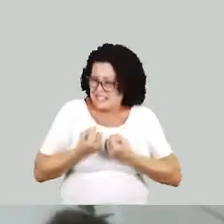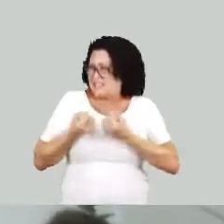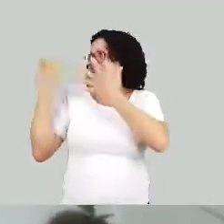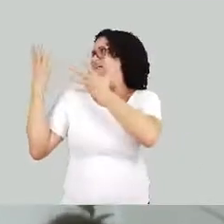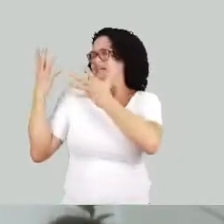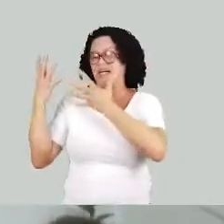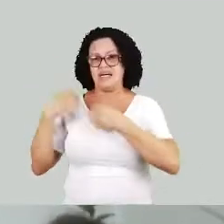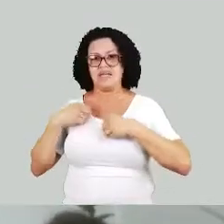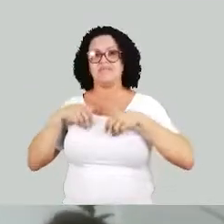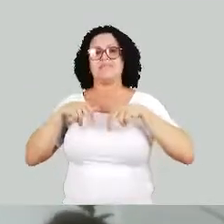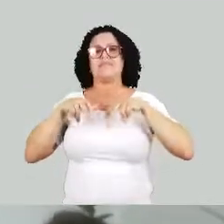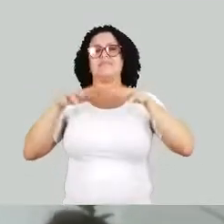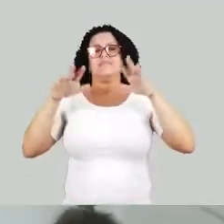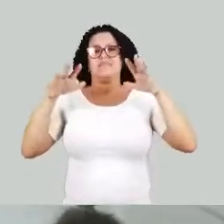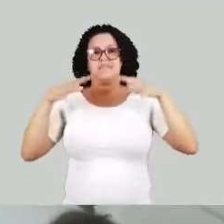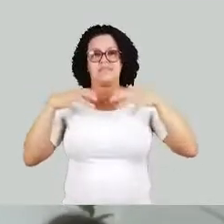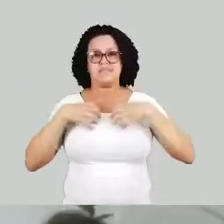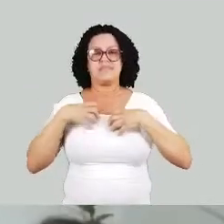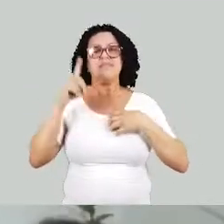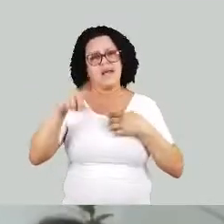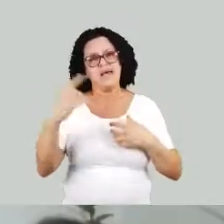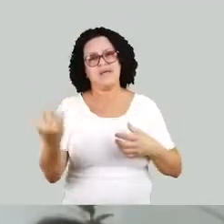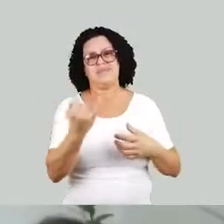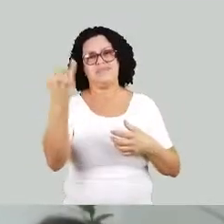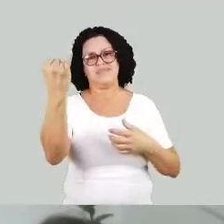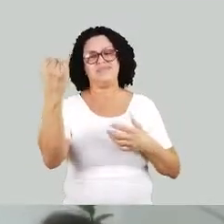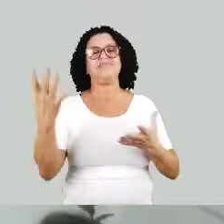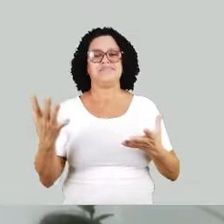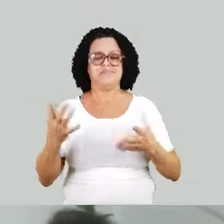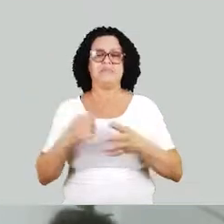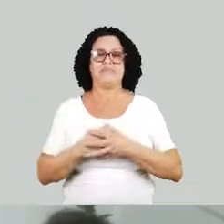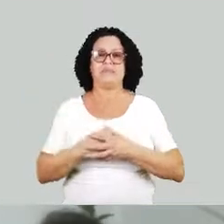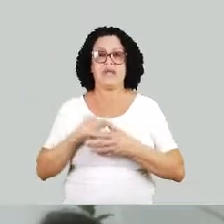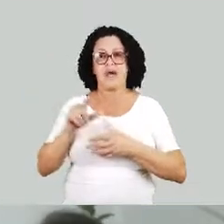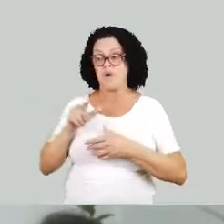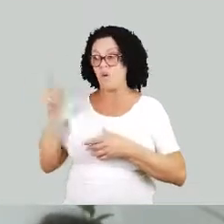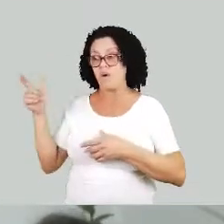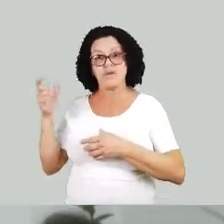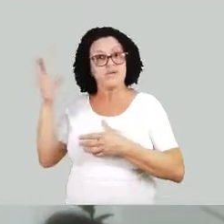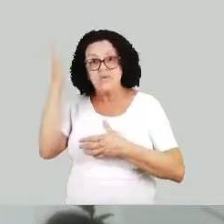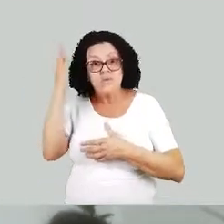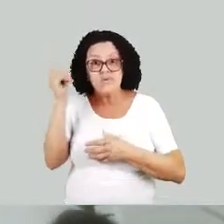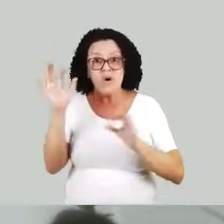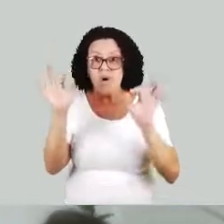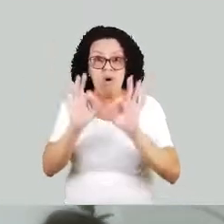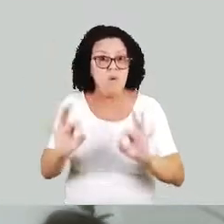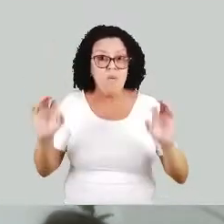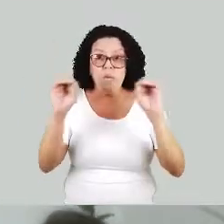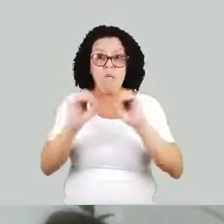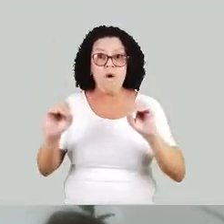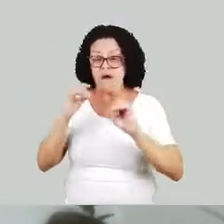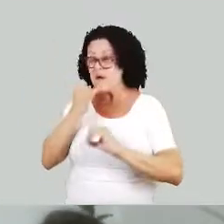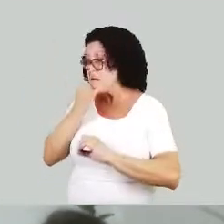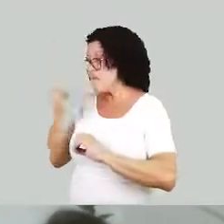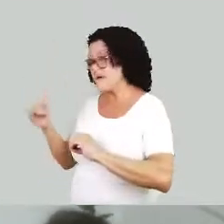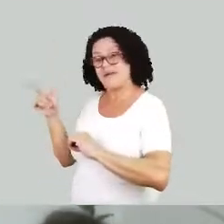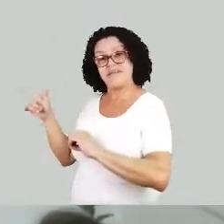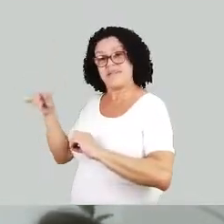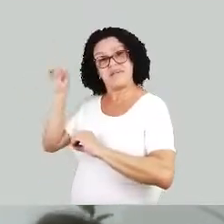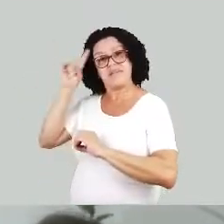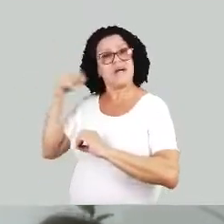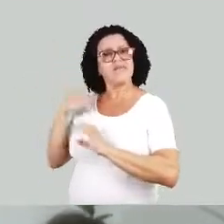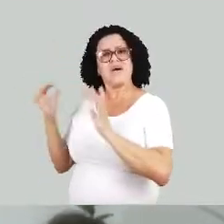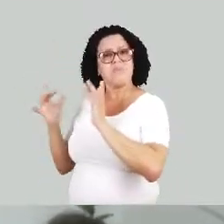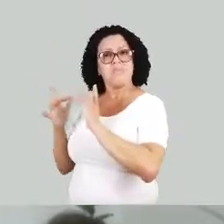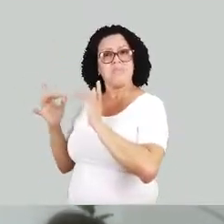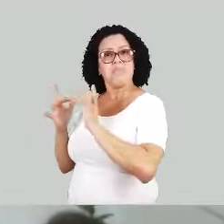né? Deixa passar. Isso é importante. Ainda que o outro não tome conhecimento que você o perdoou, ainda que você não tenha